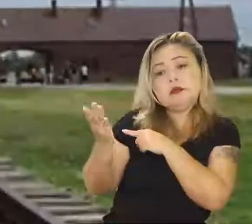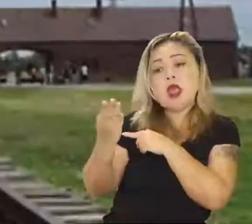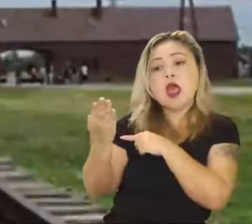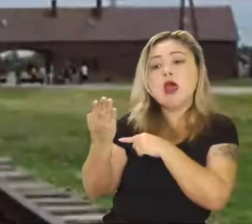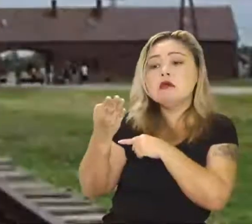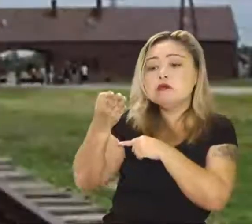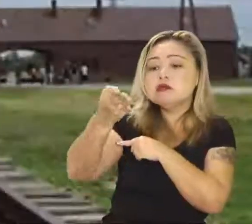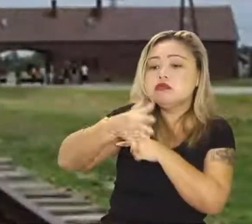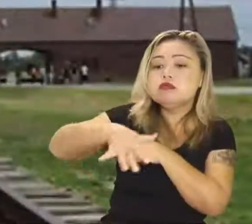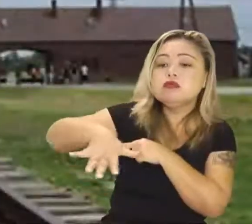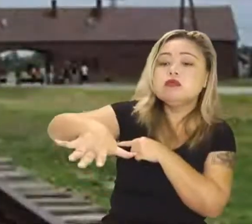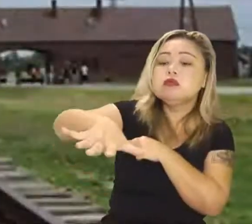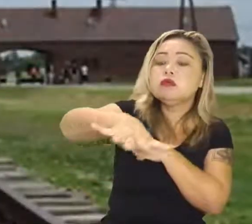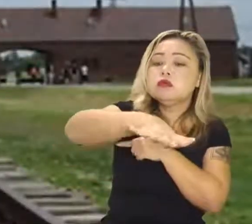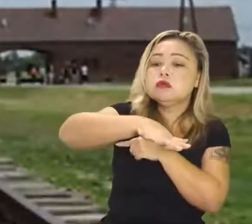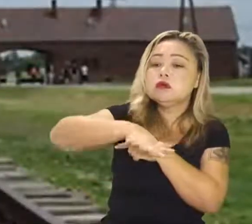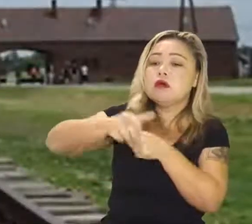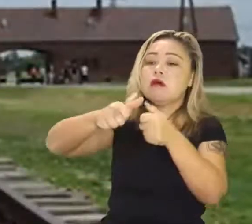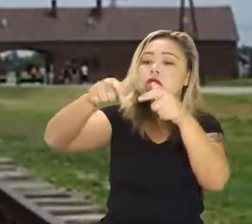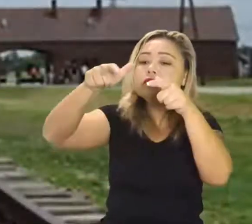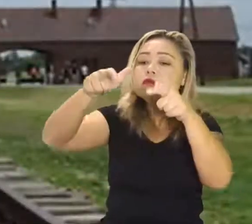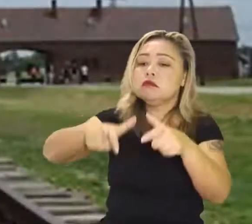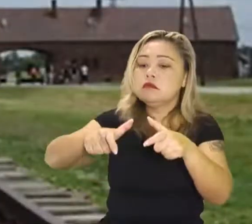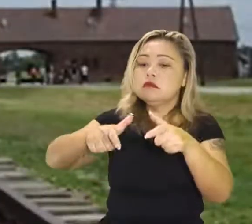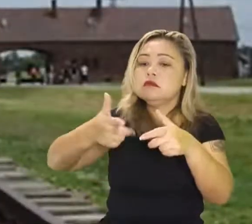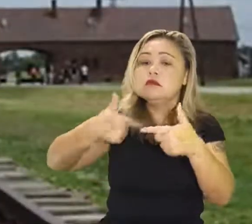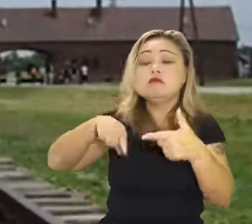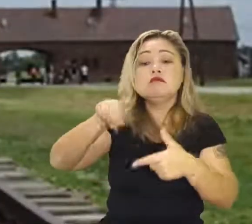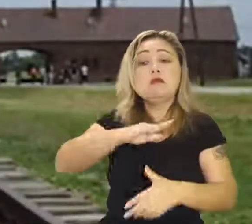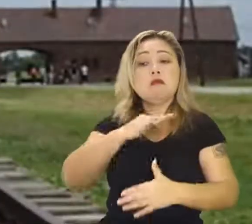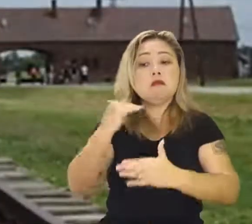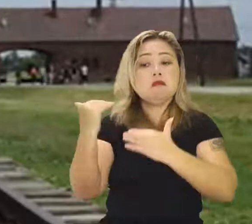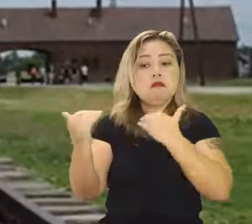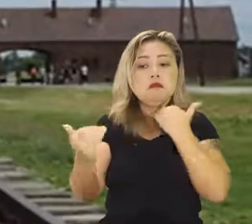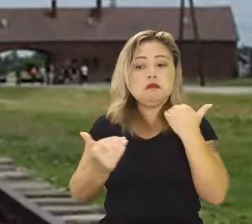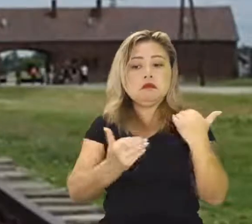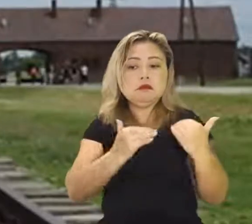morriam nesse campo de concentração, elas morriam